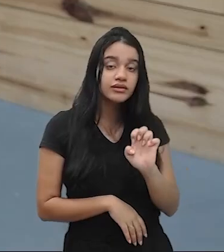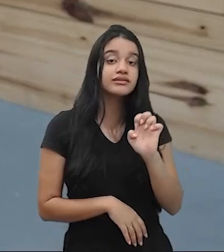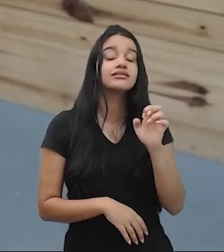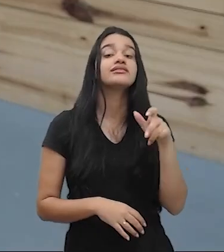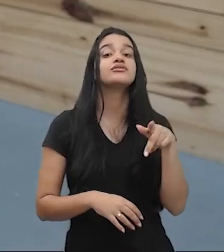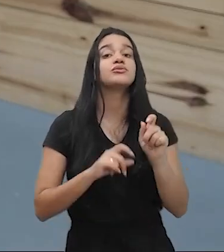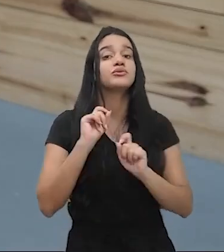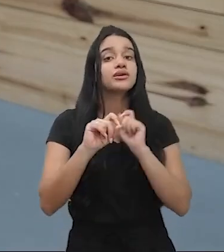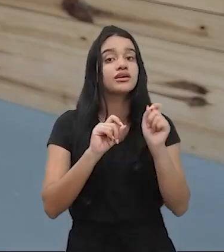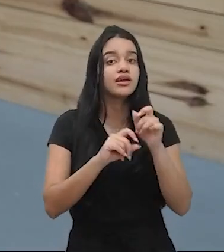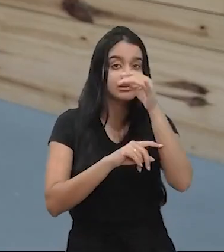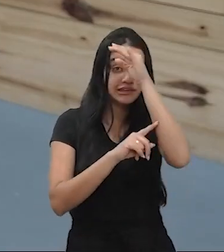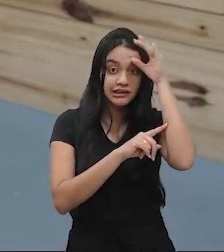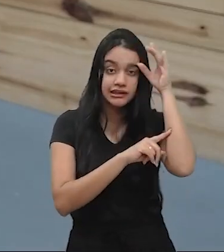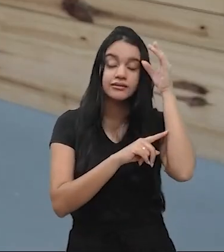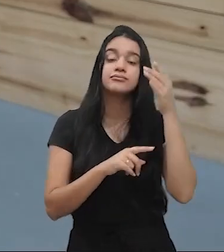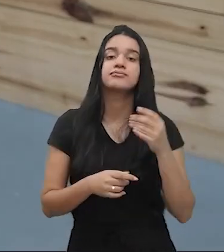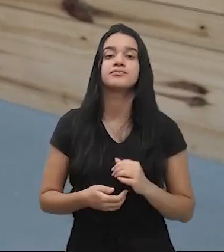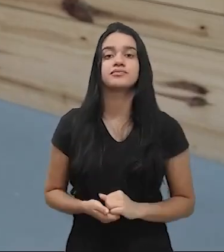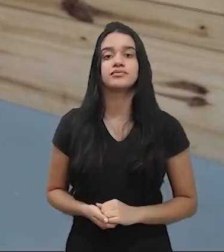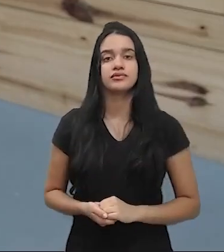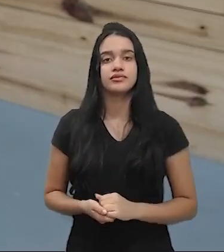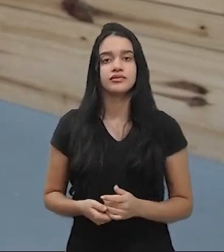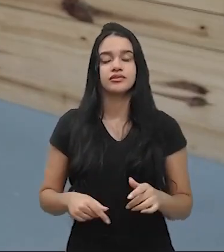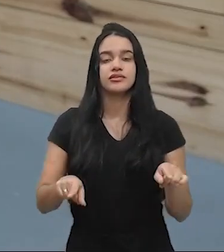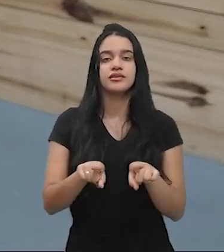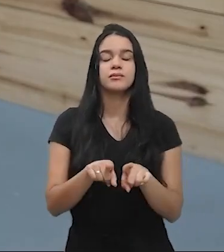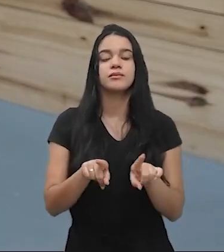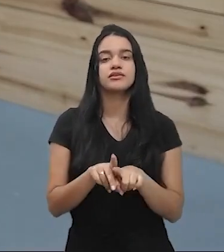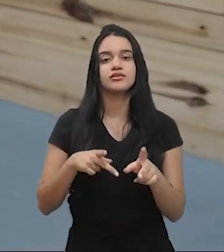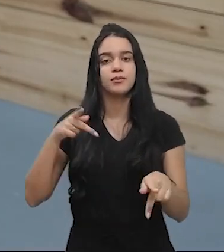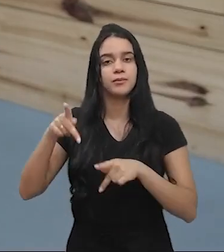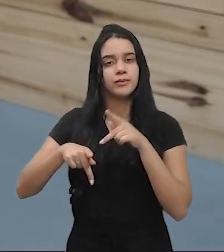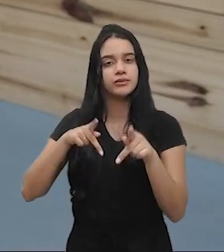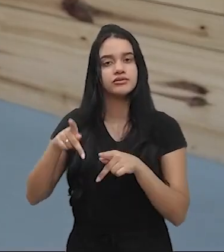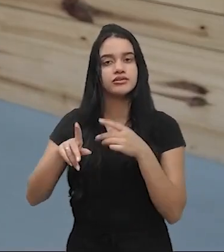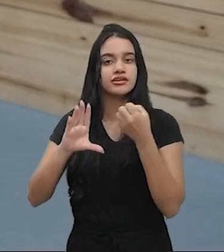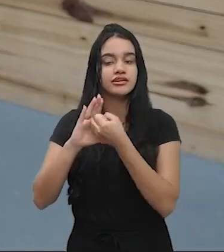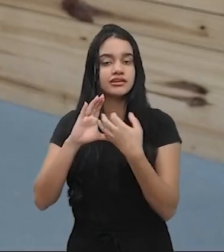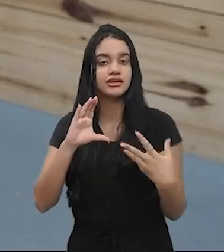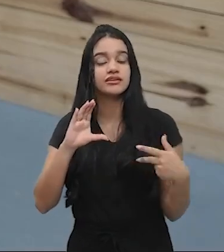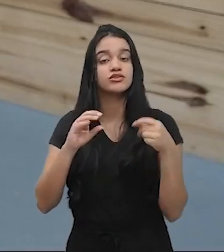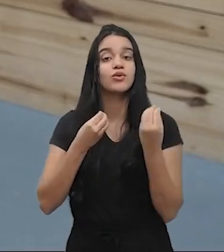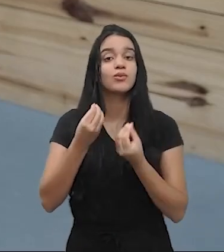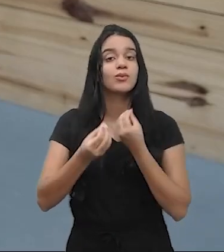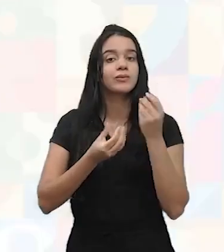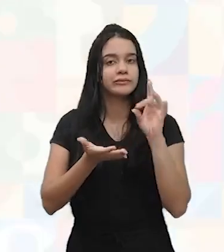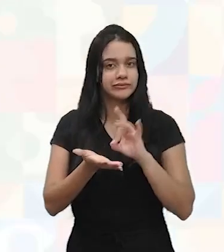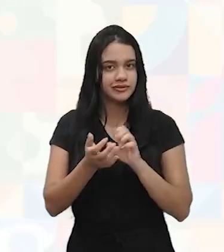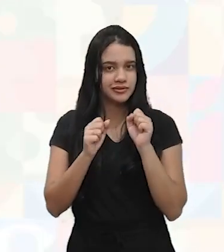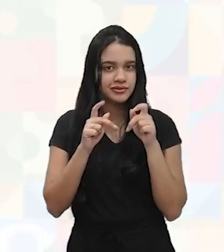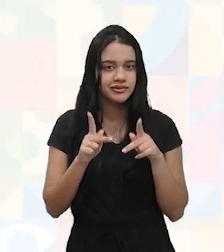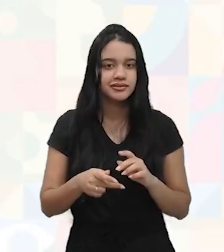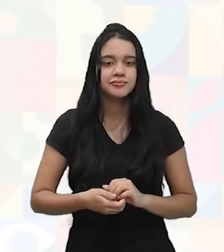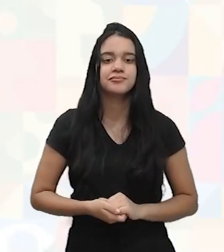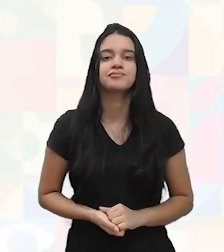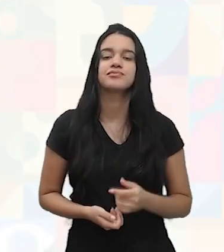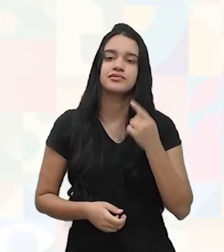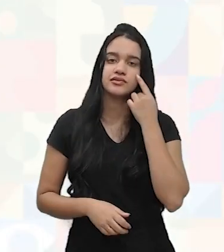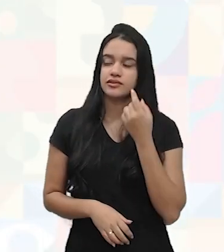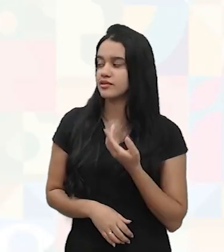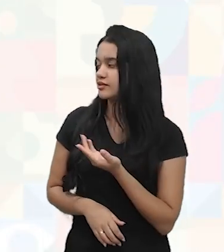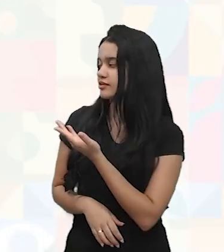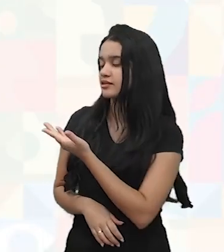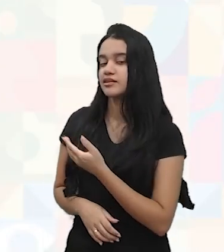de incêndio, a gente leva em consideração essa população caracterizada como fixa, tá bom? E aí eu trouxe